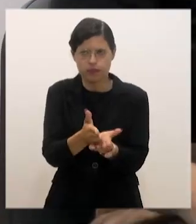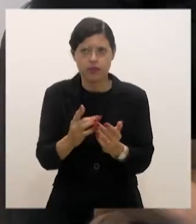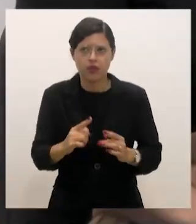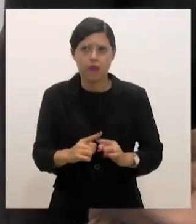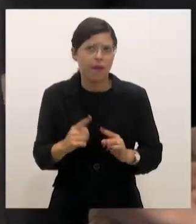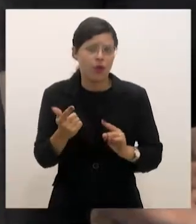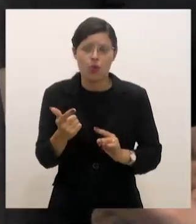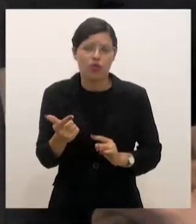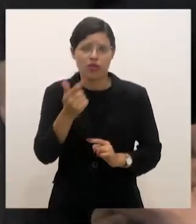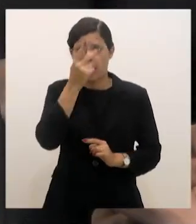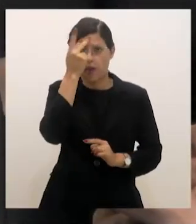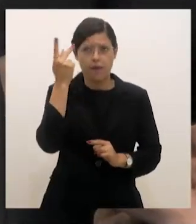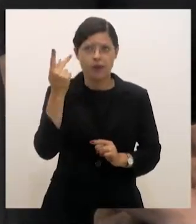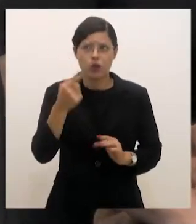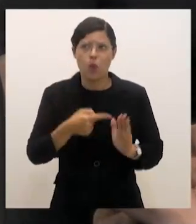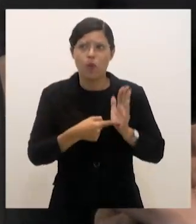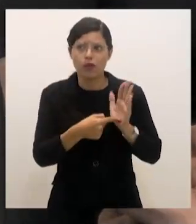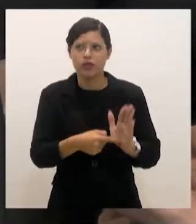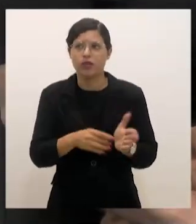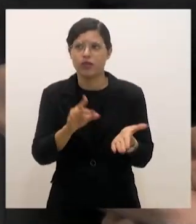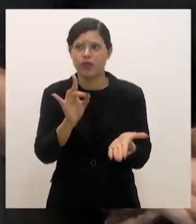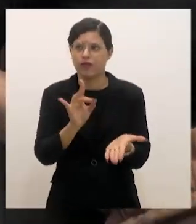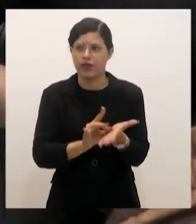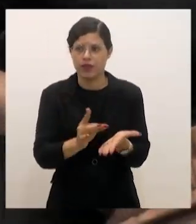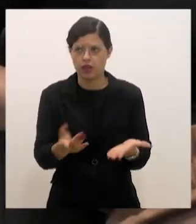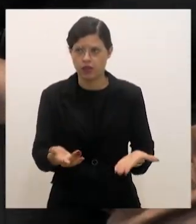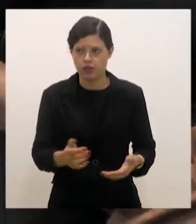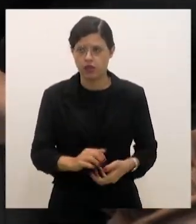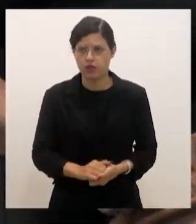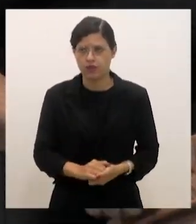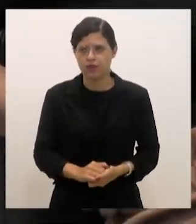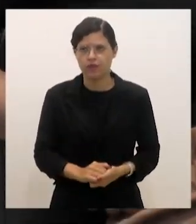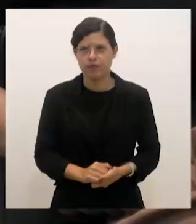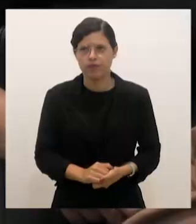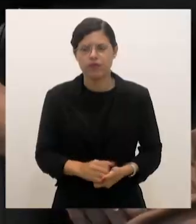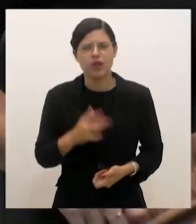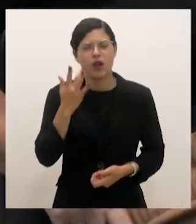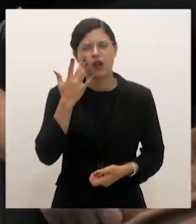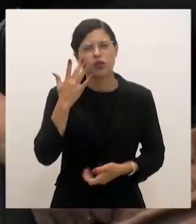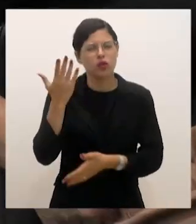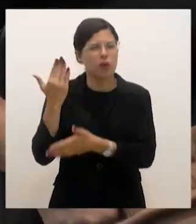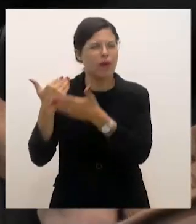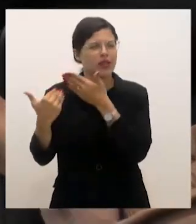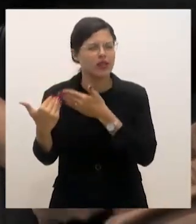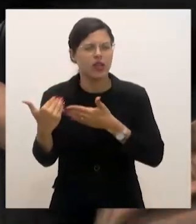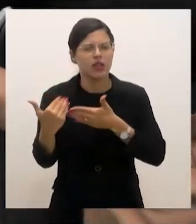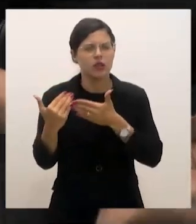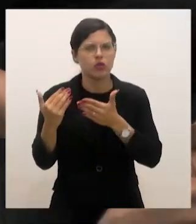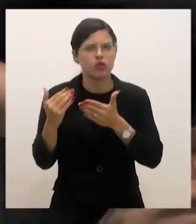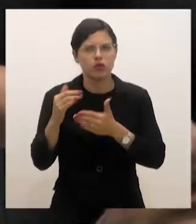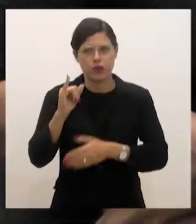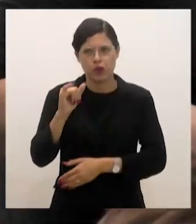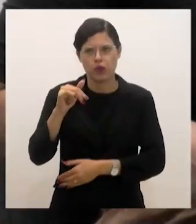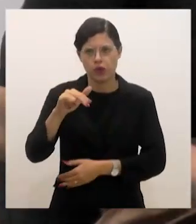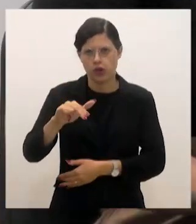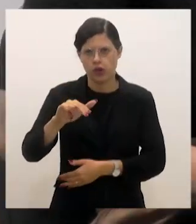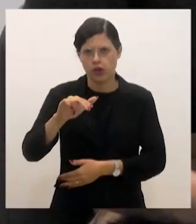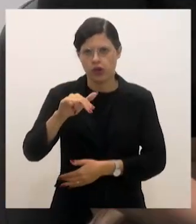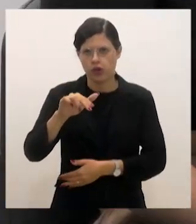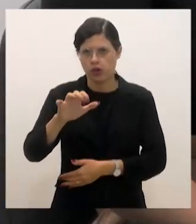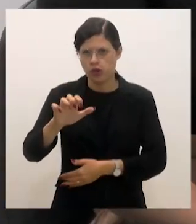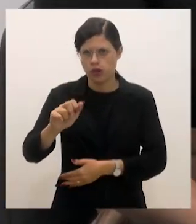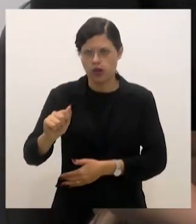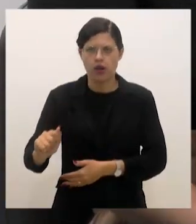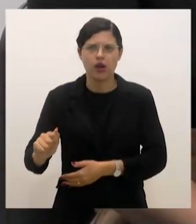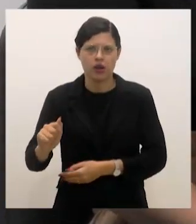ninguém atestando que ela é verdadeira. Acho que na época do Mink foi o INEA, se eu não me engano, que era a unidade de conservação,